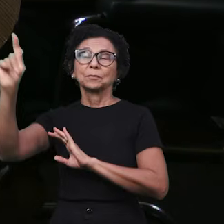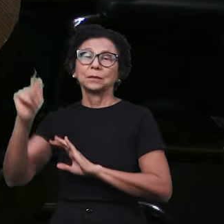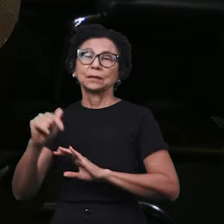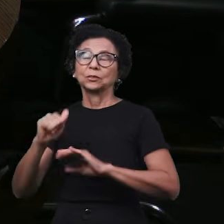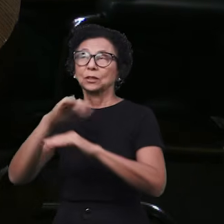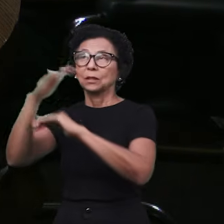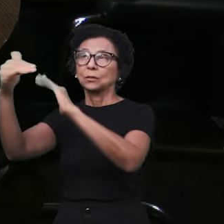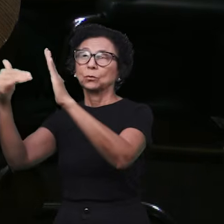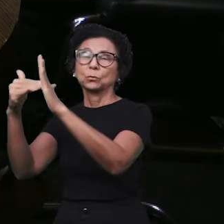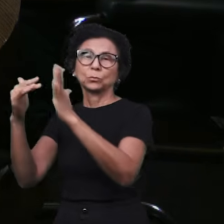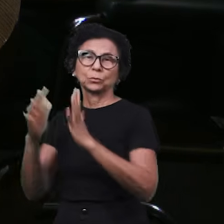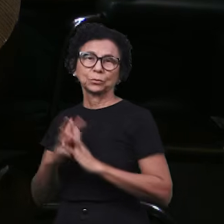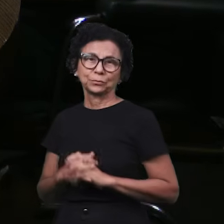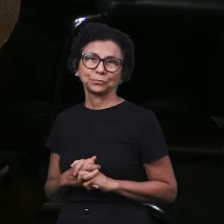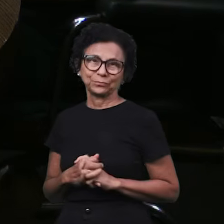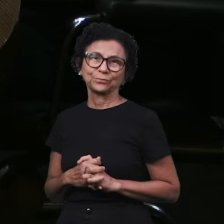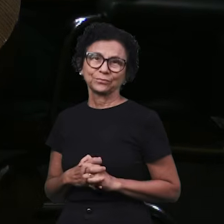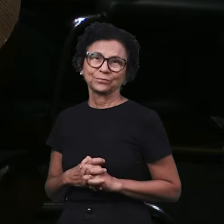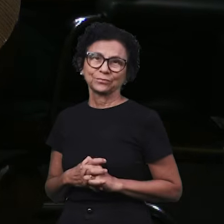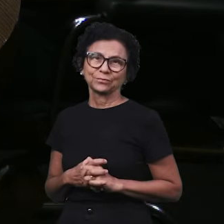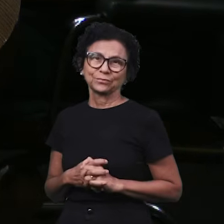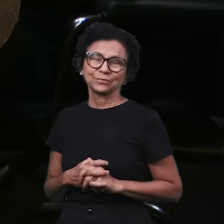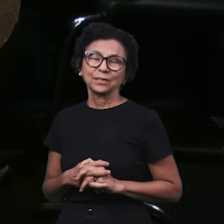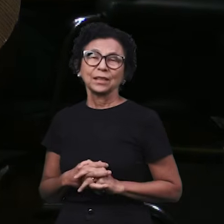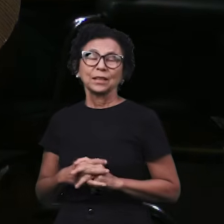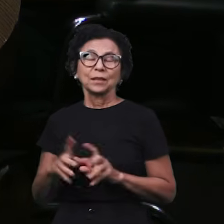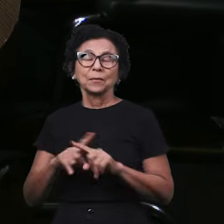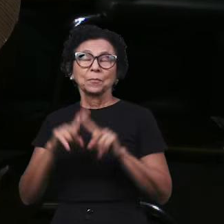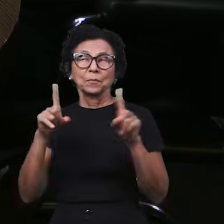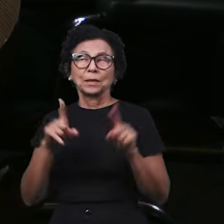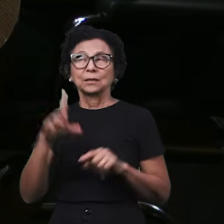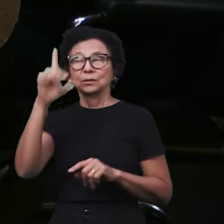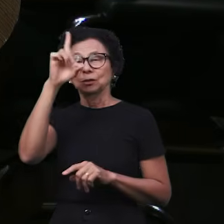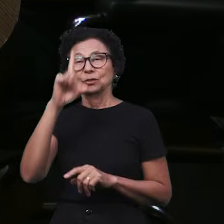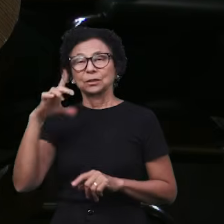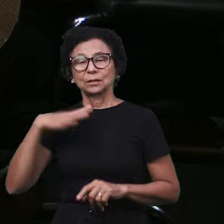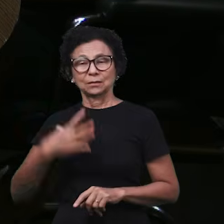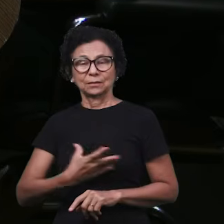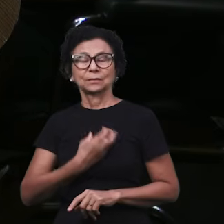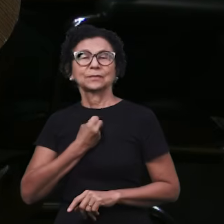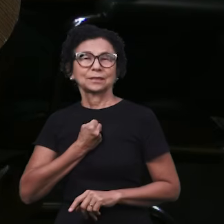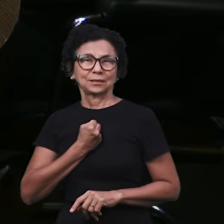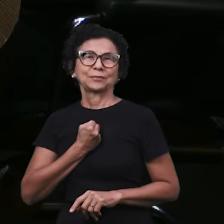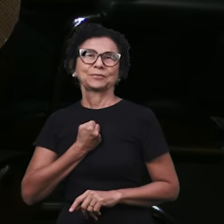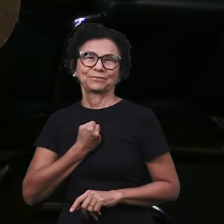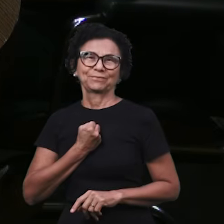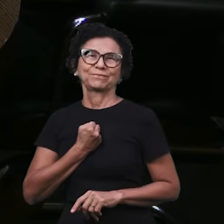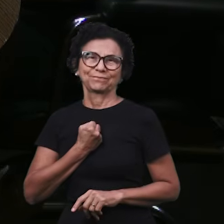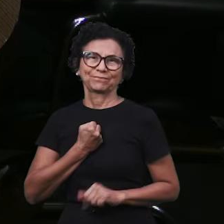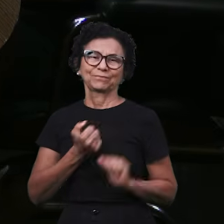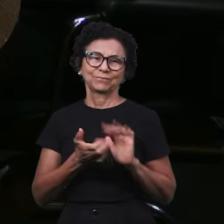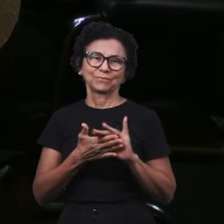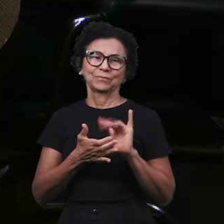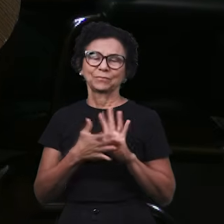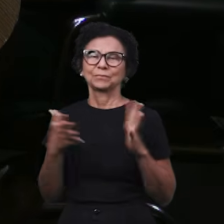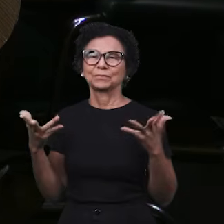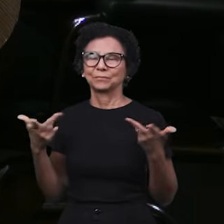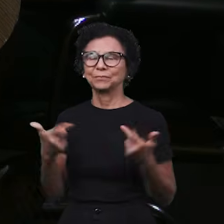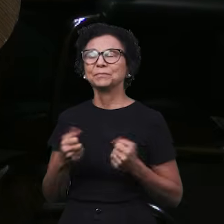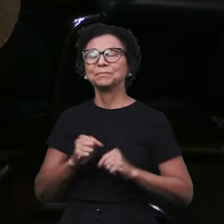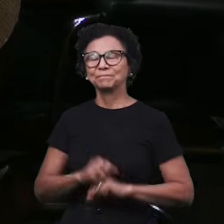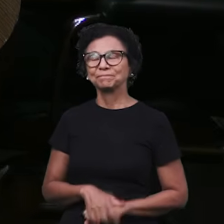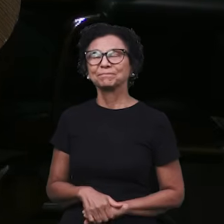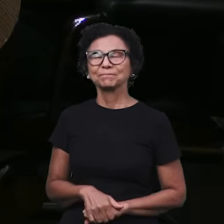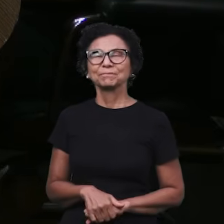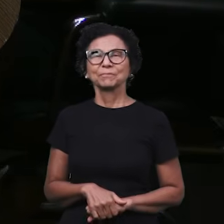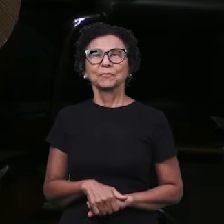aqui. glória Para a que a gente Deus. possa ter acesso à eternidade. É uma Exatamente. bênção, né? Esse louvor é maravilhoso, É tá? muito lindo. Glória a Jesus. E aí, um